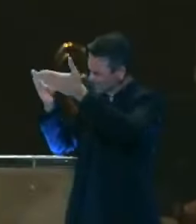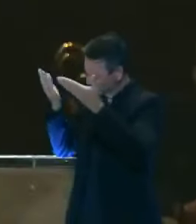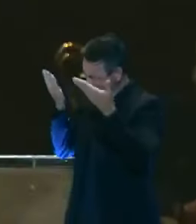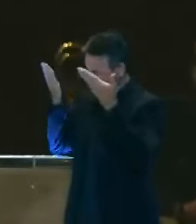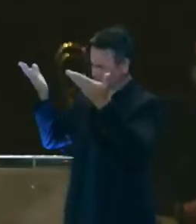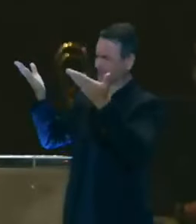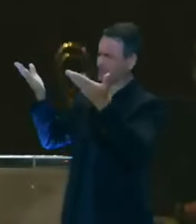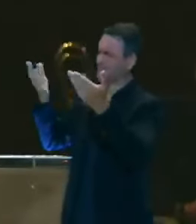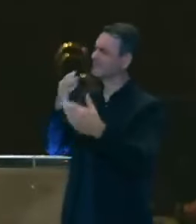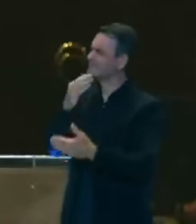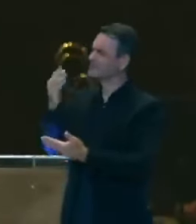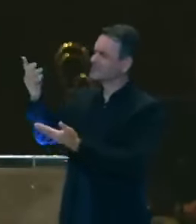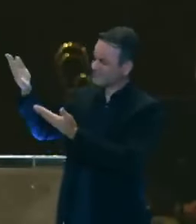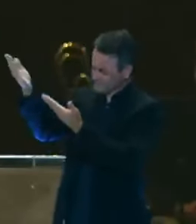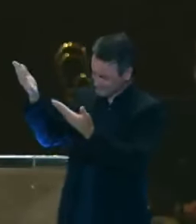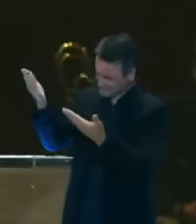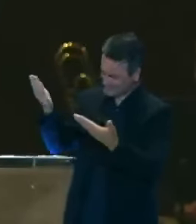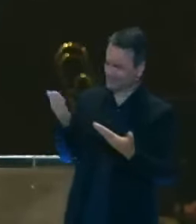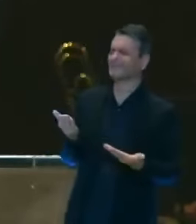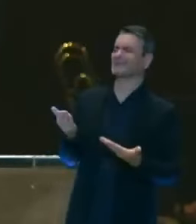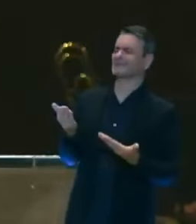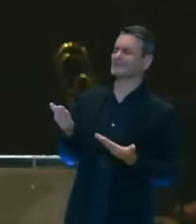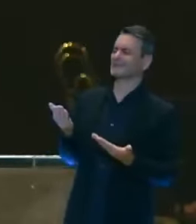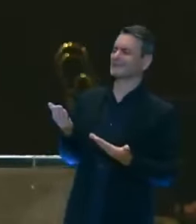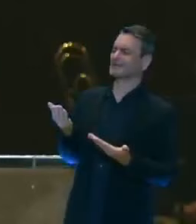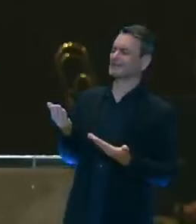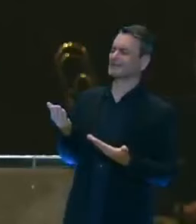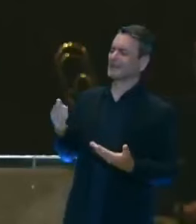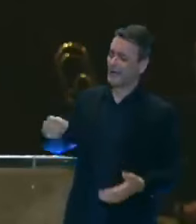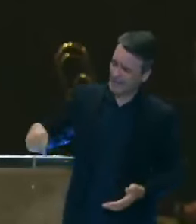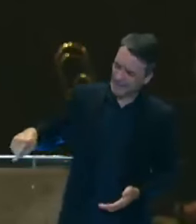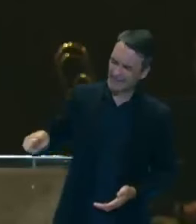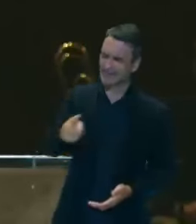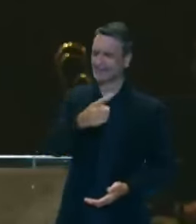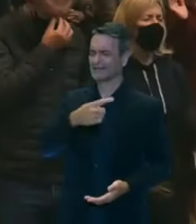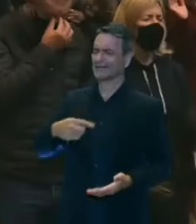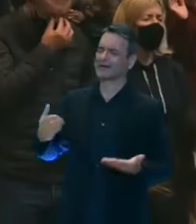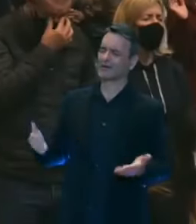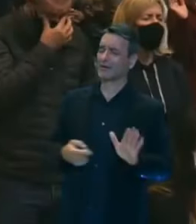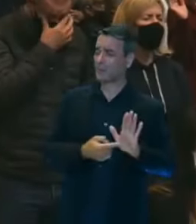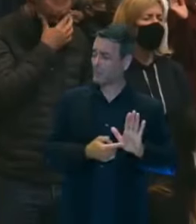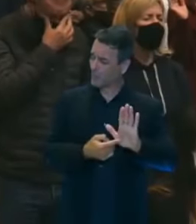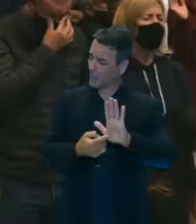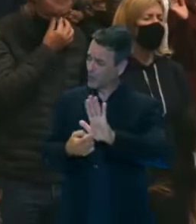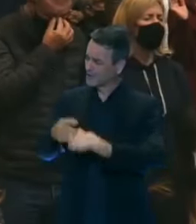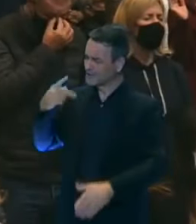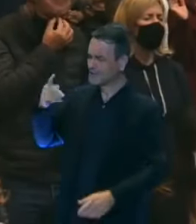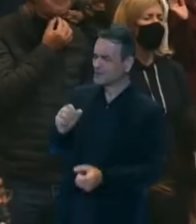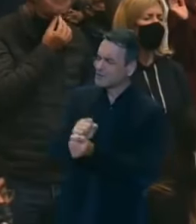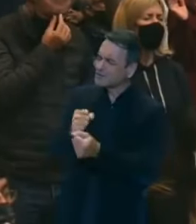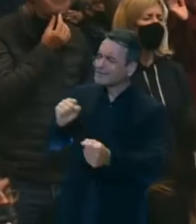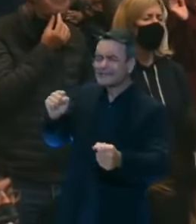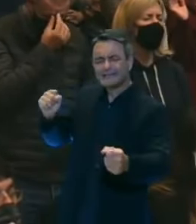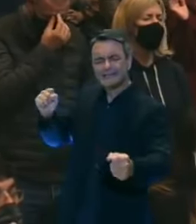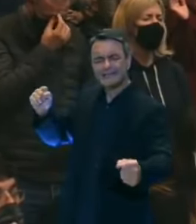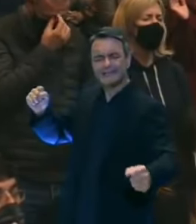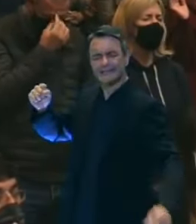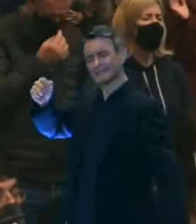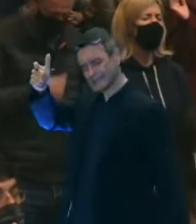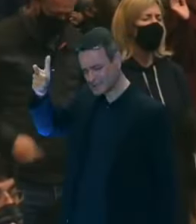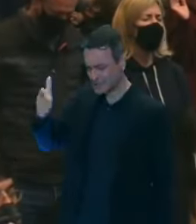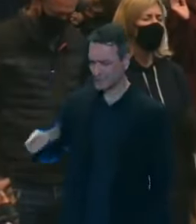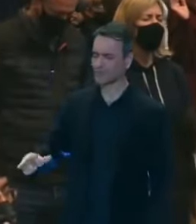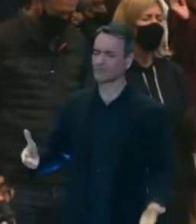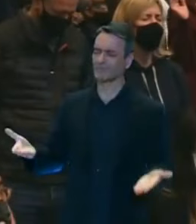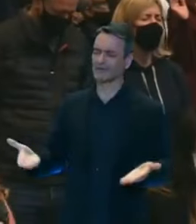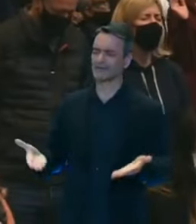tua visitação. Se manifesta entre nós, revela a tua grandeza mais uma vez